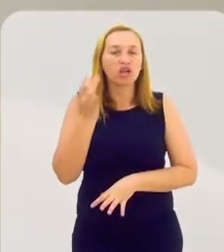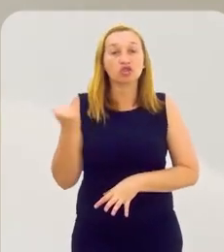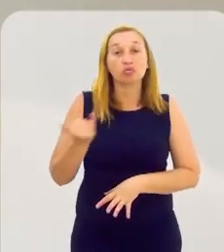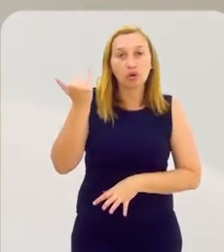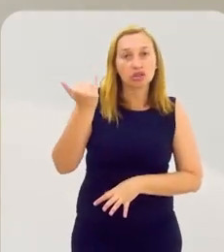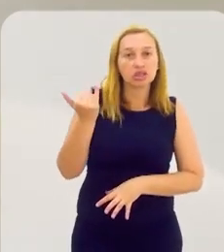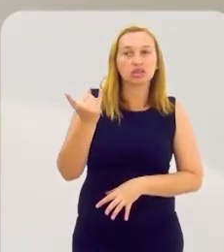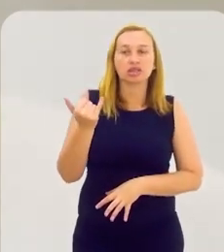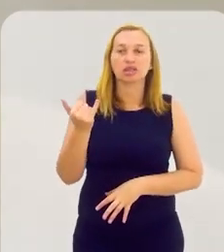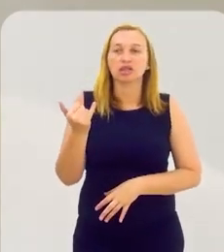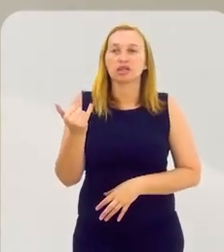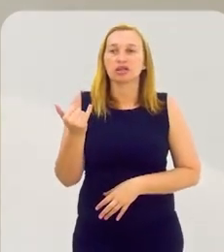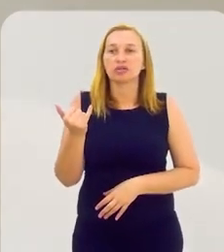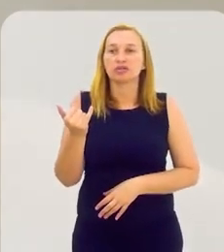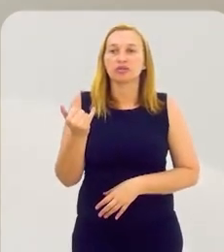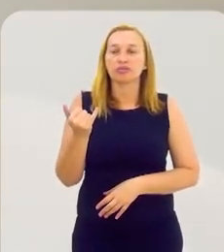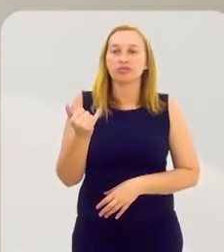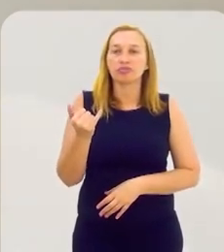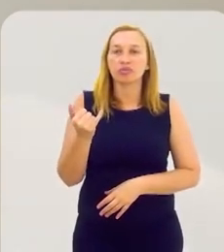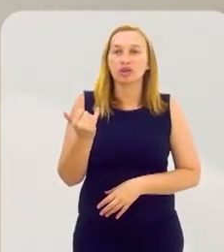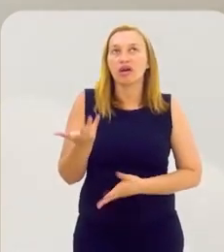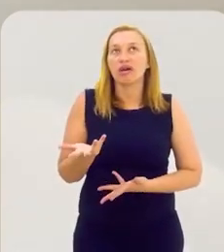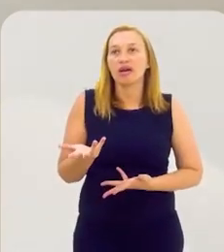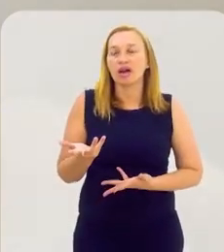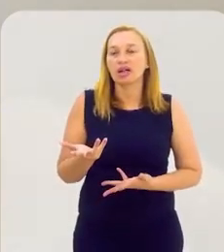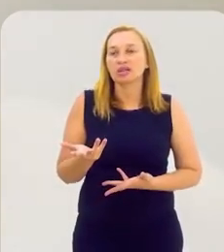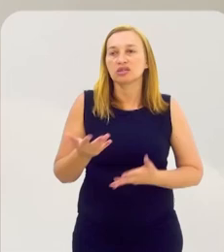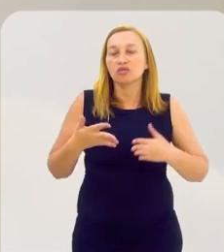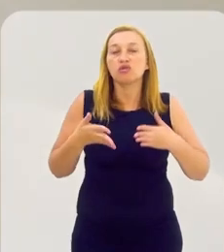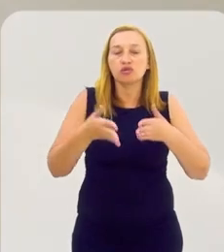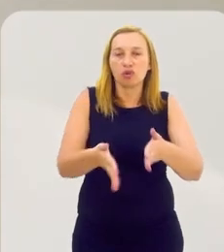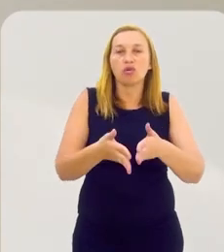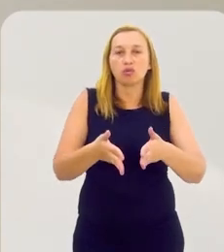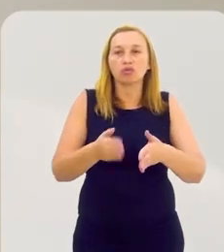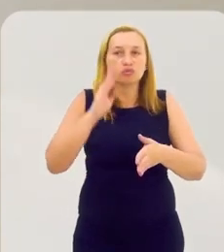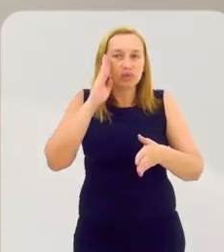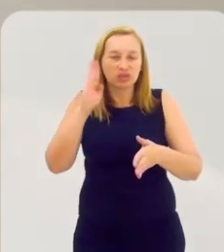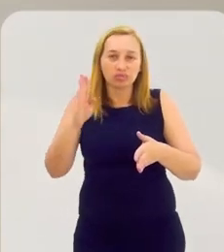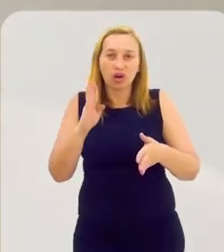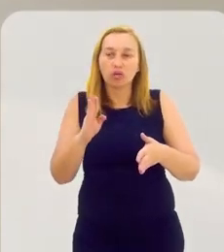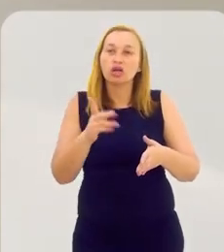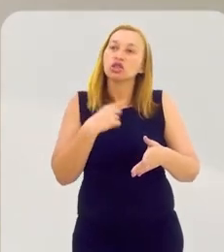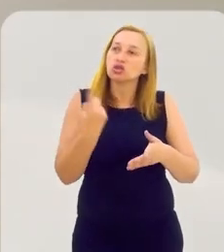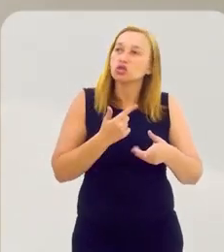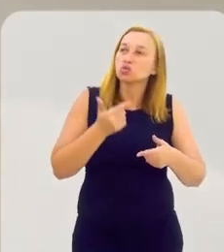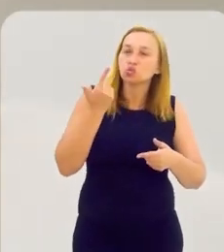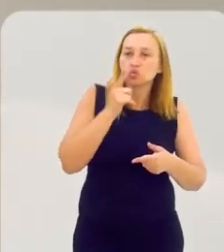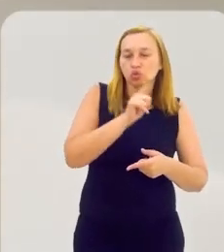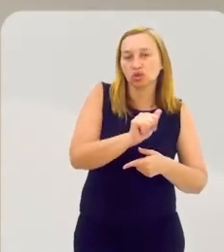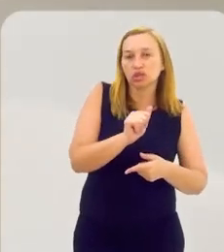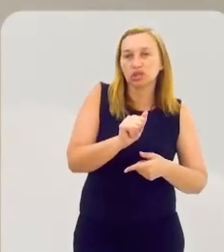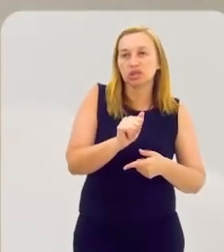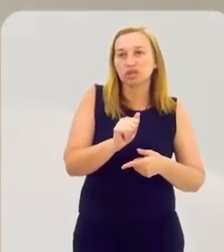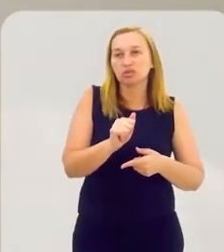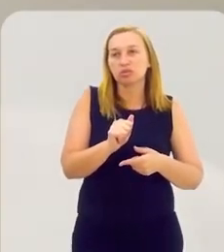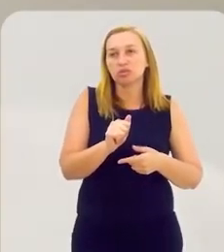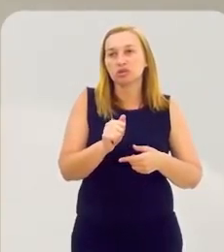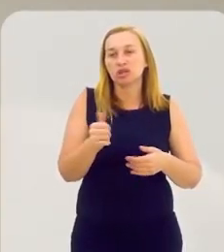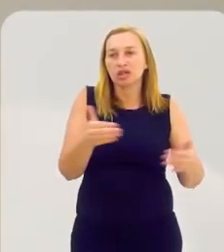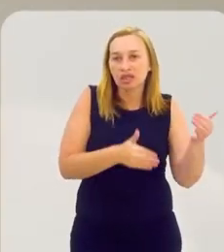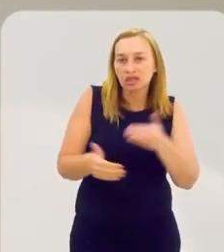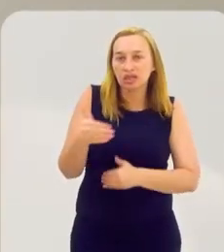importante a gente dar o devido destaque para isso, de tal forma que a gente consiga entrar